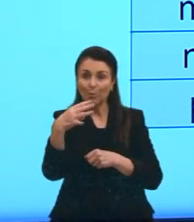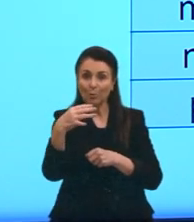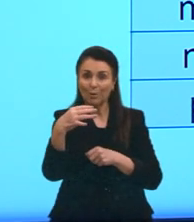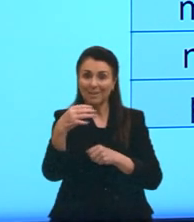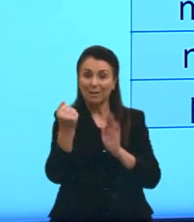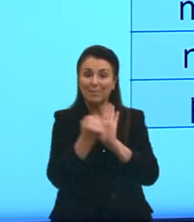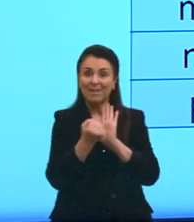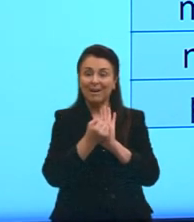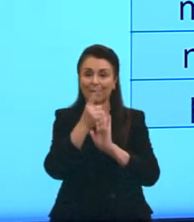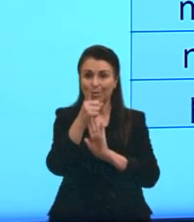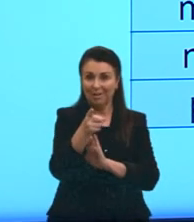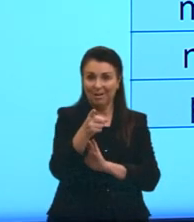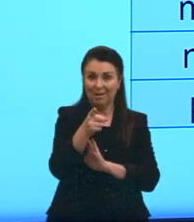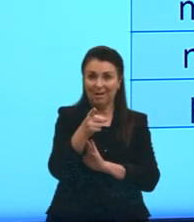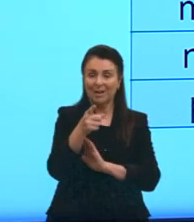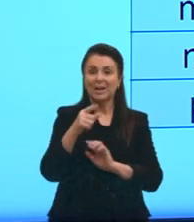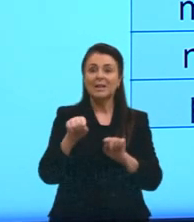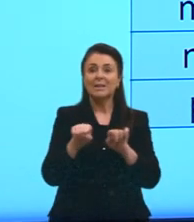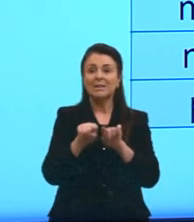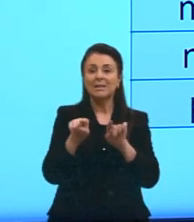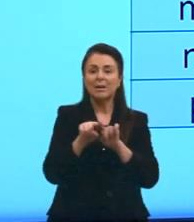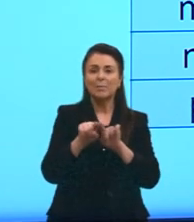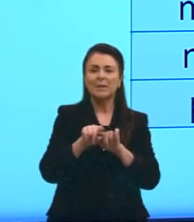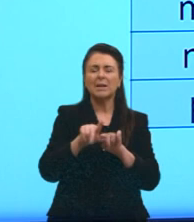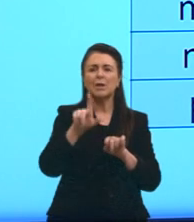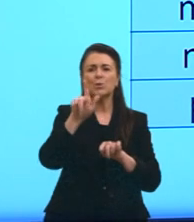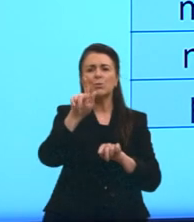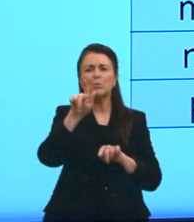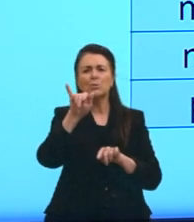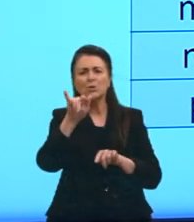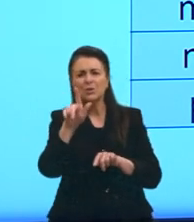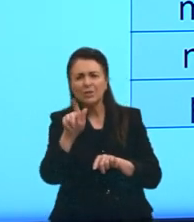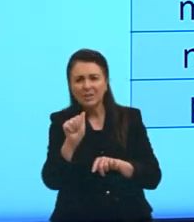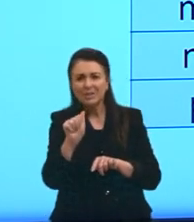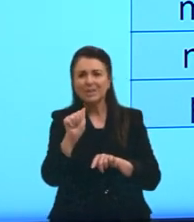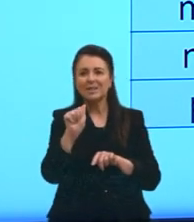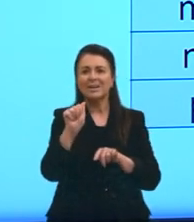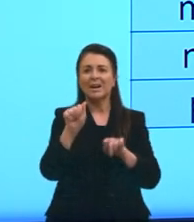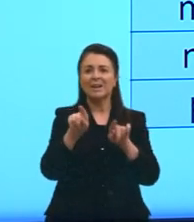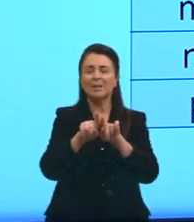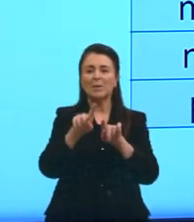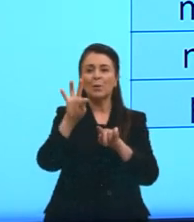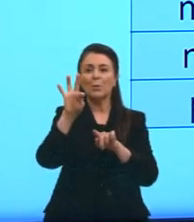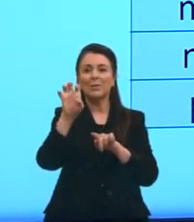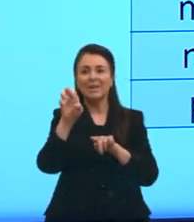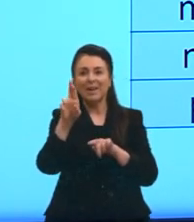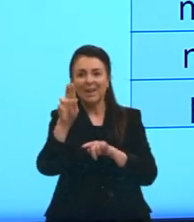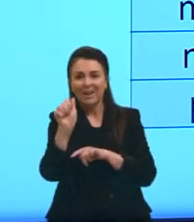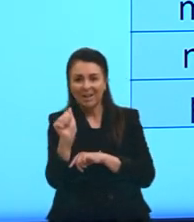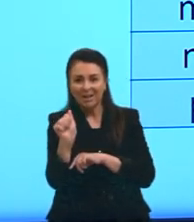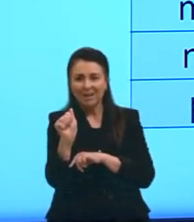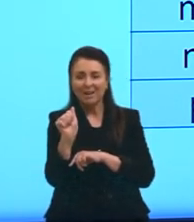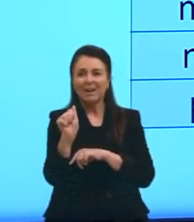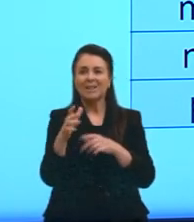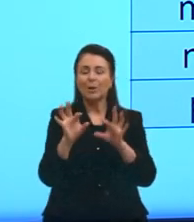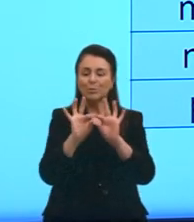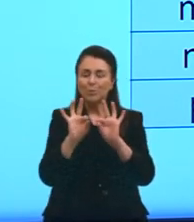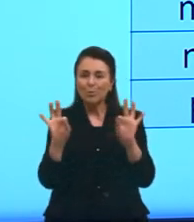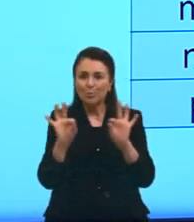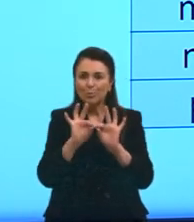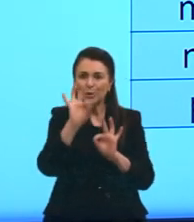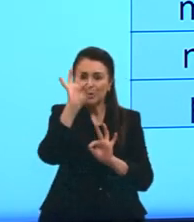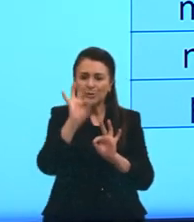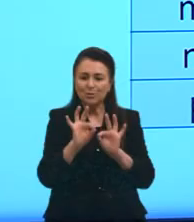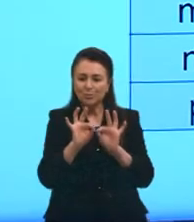claro né gente aqui em cima ou a gente já ouviu falar do do Gigabyte né são do terabyte que são unidades de medida utilizadas